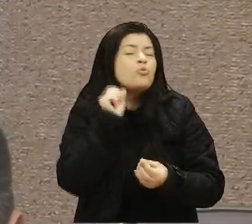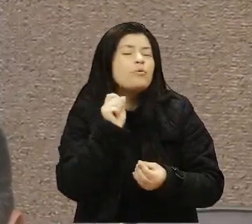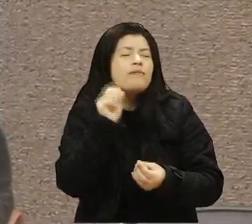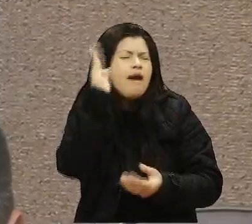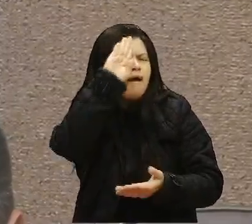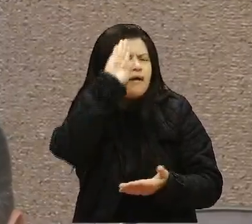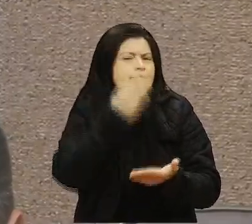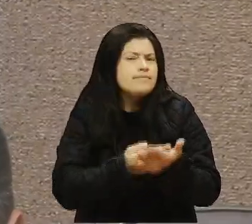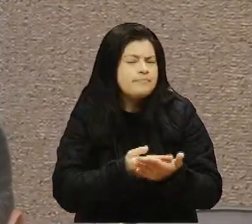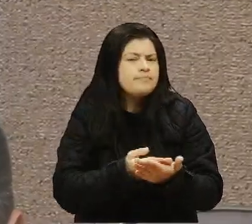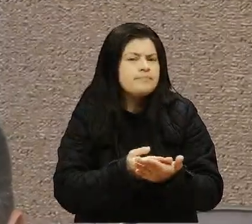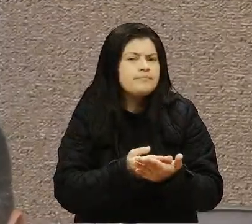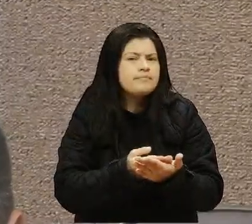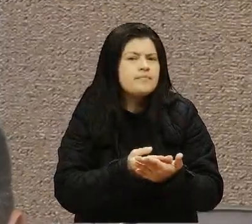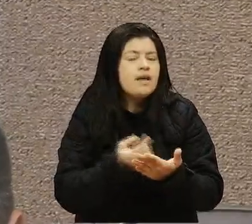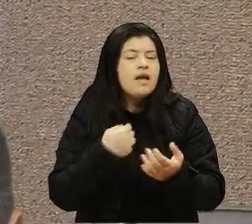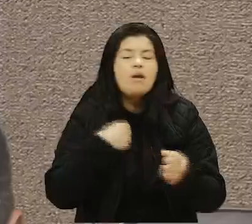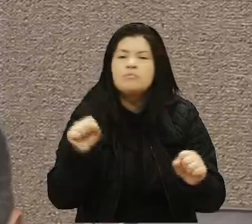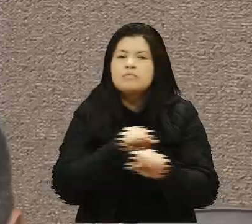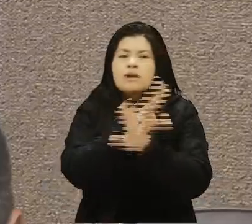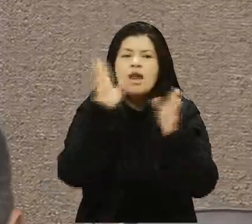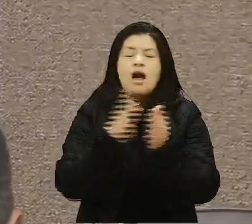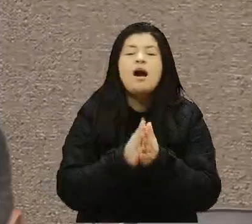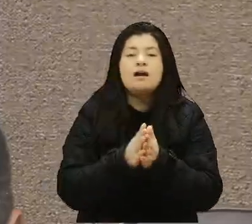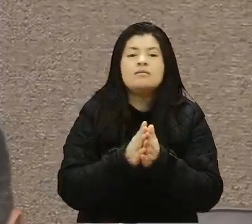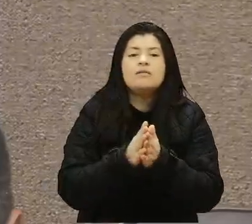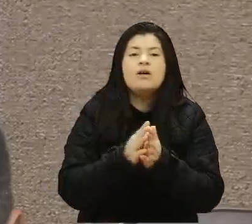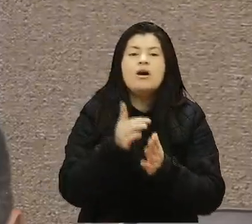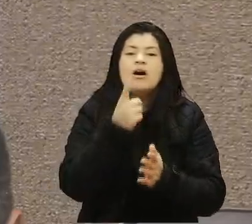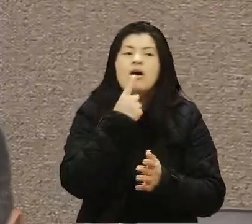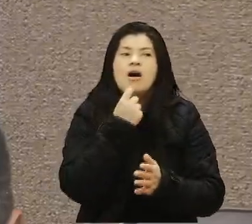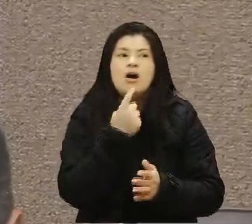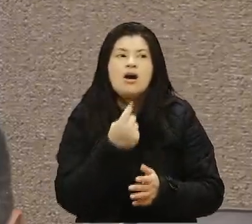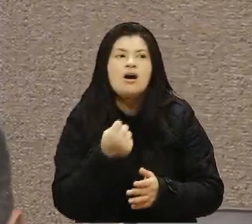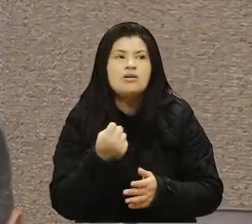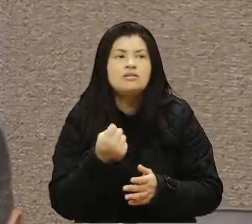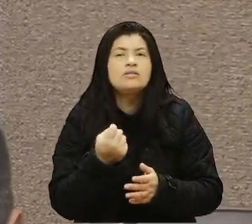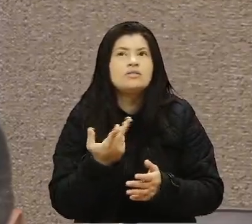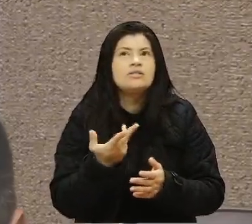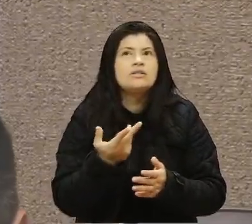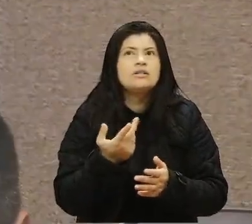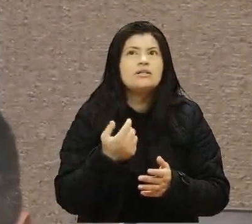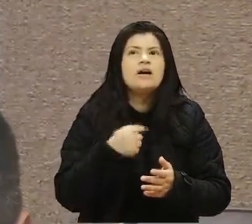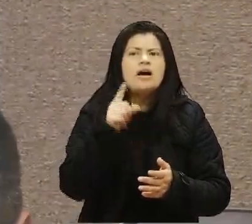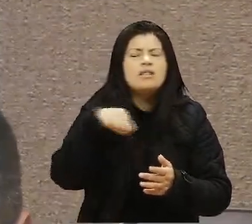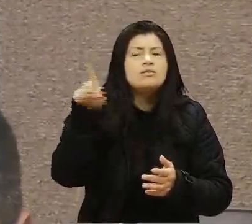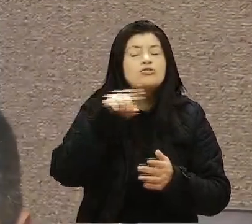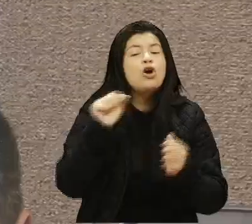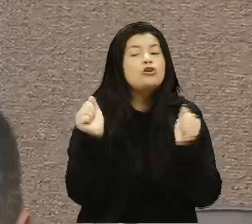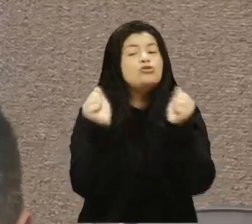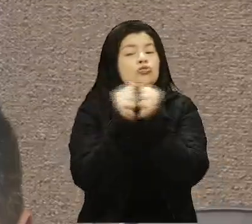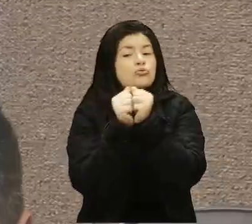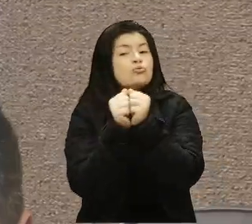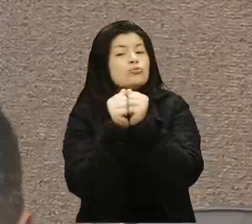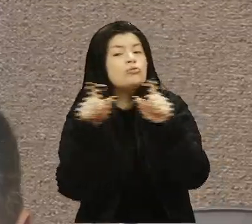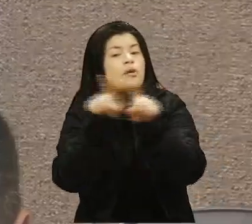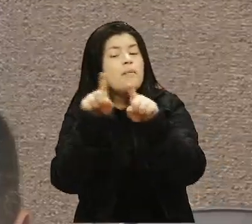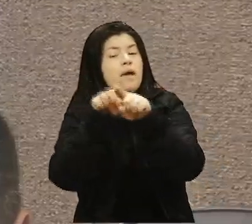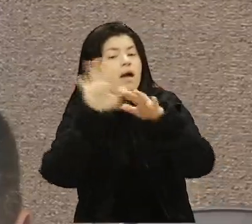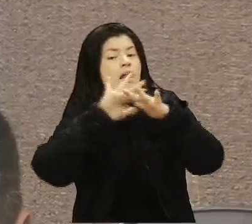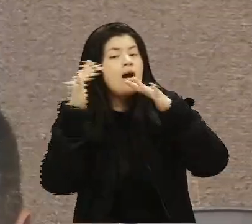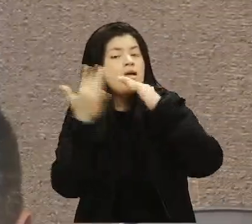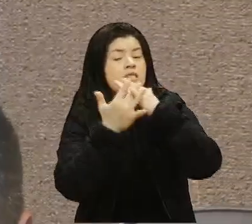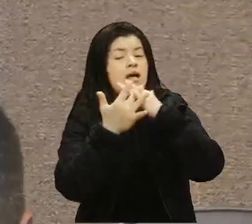acredita. Eu quero deixar bem claro, acho que a vereadora Rose trouxe um pouco disso, mas para deixar bem claro, inclusive para você que está nos acompanhando também pelas redes sociais, pela